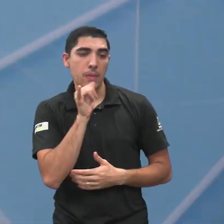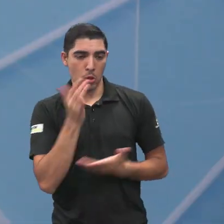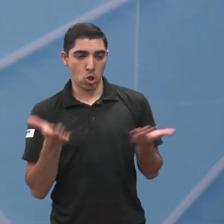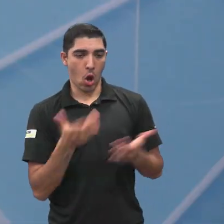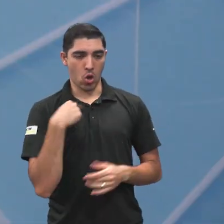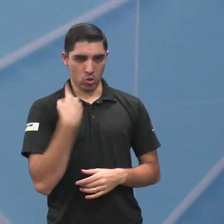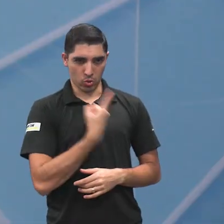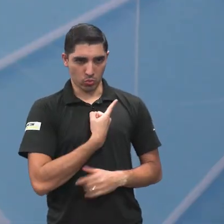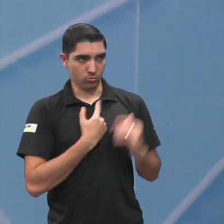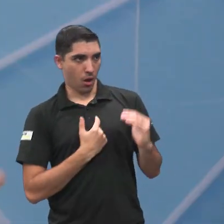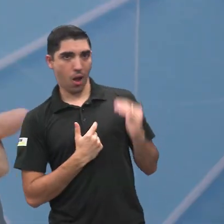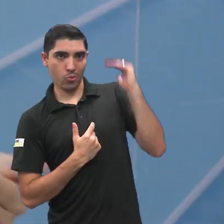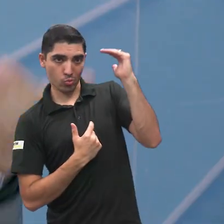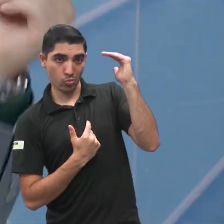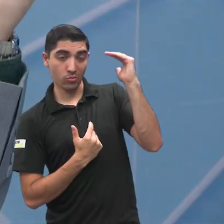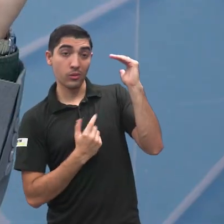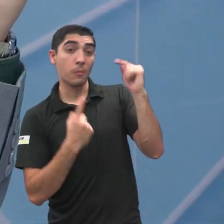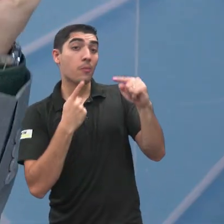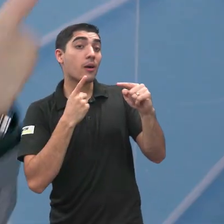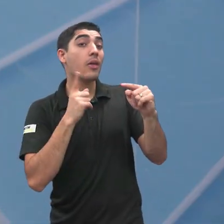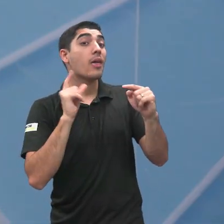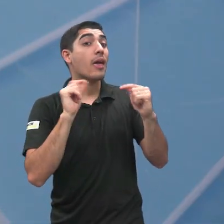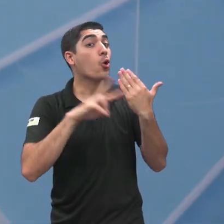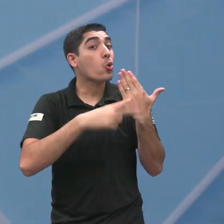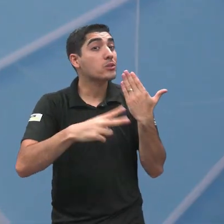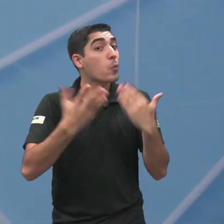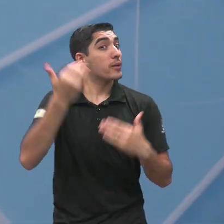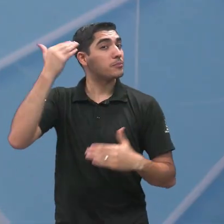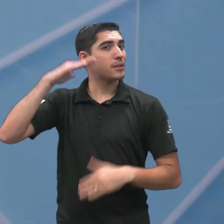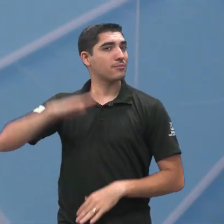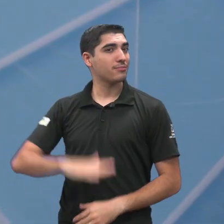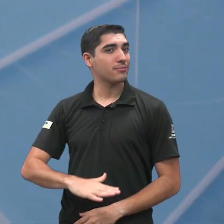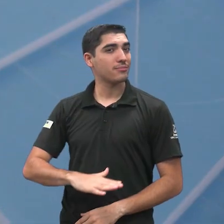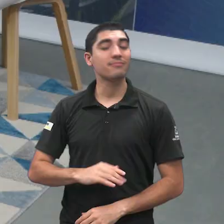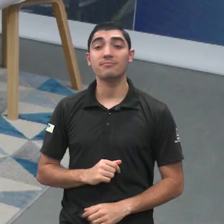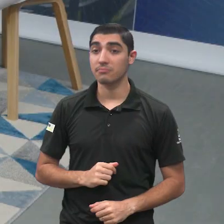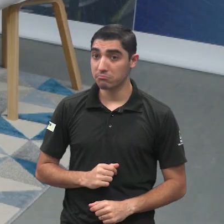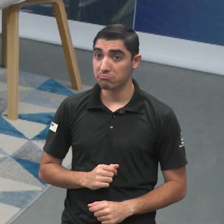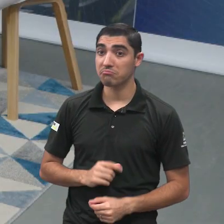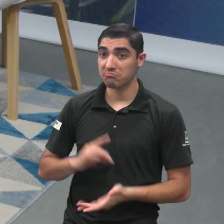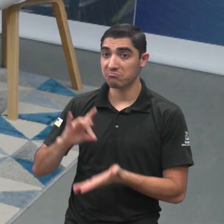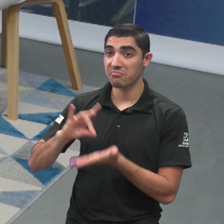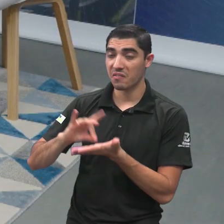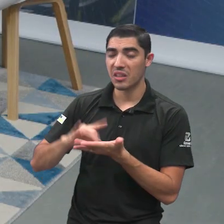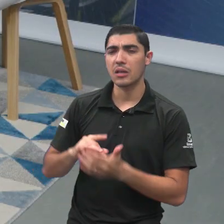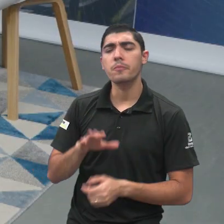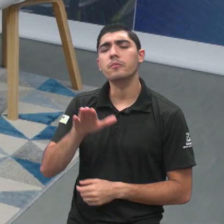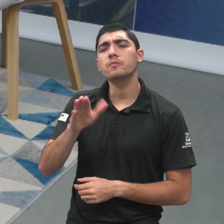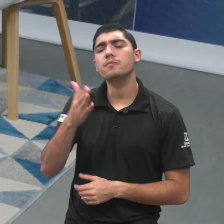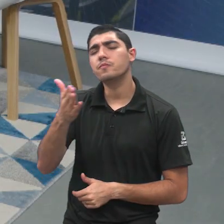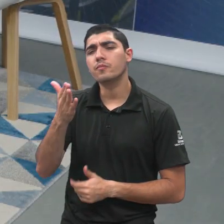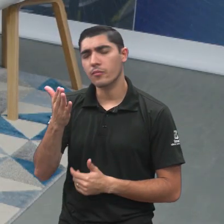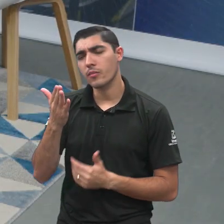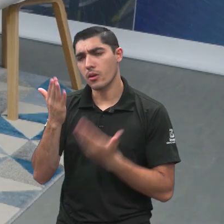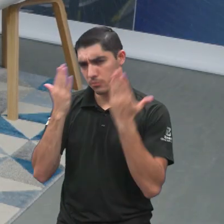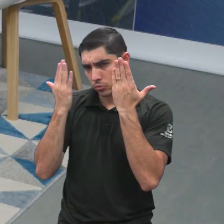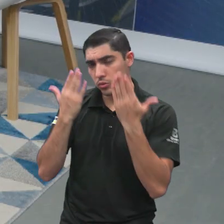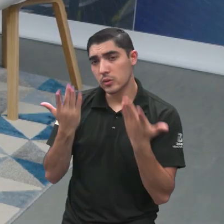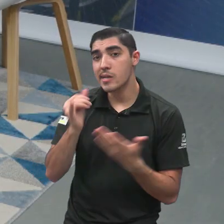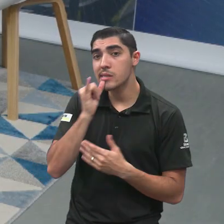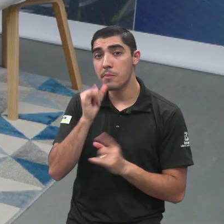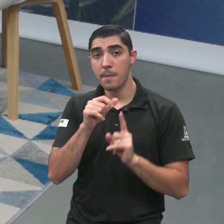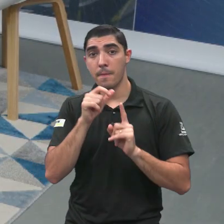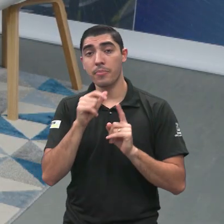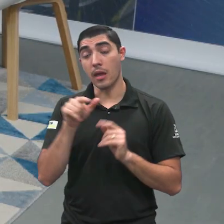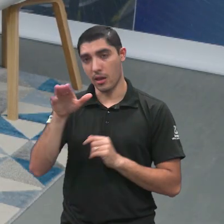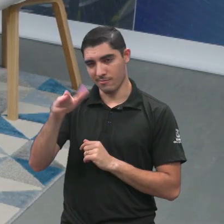hoje, enquanto adultos, nós somos resultado de muita coisa que aconteceu lá atrás. Com certeza. Doutora, e no caso do pai que quer aumentar a